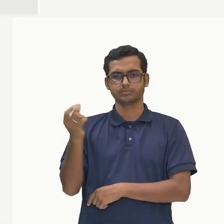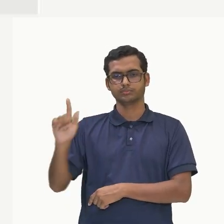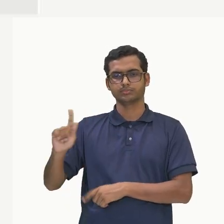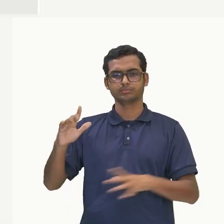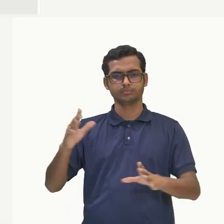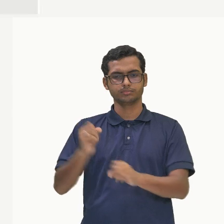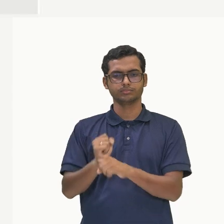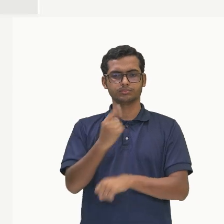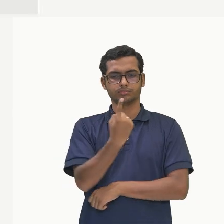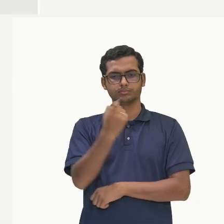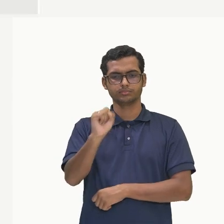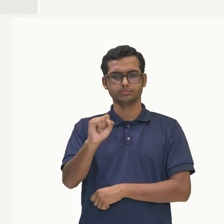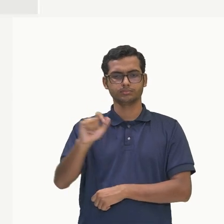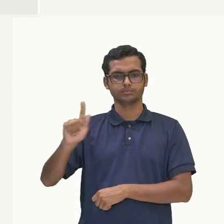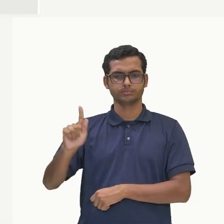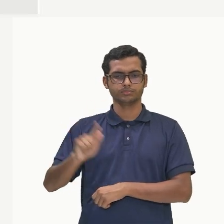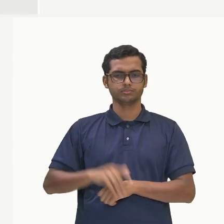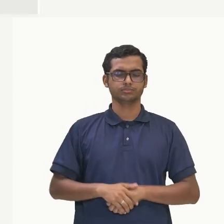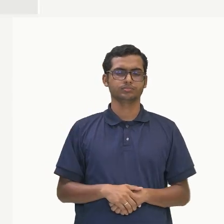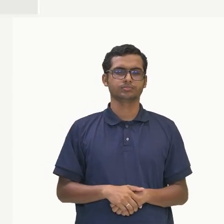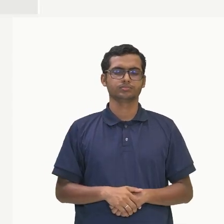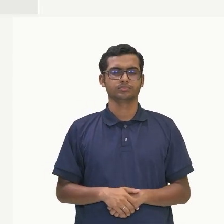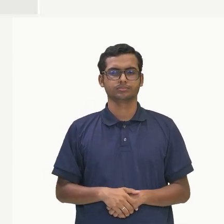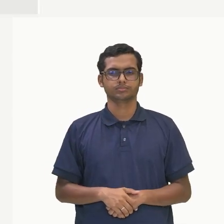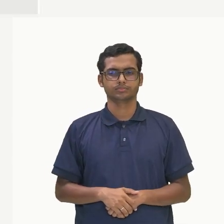dá 18 gramas.